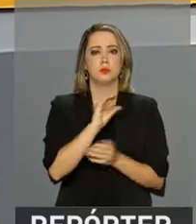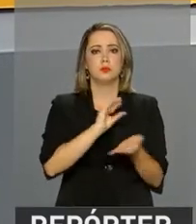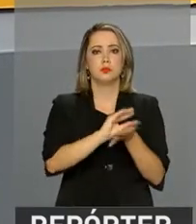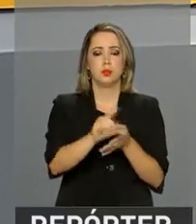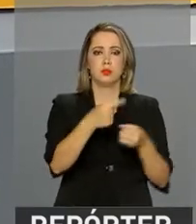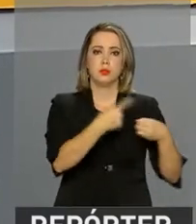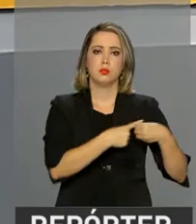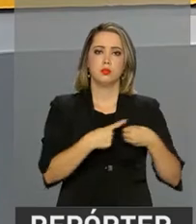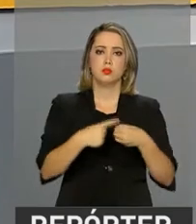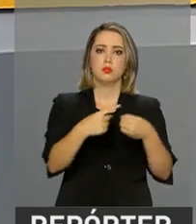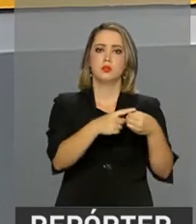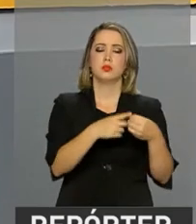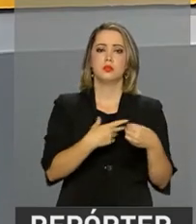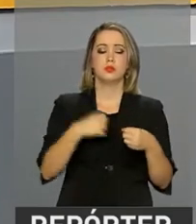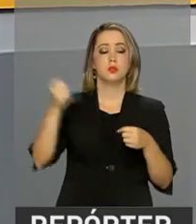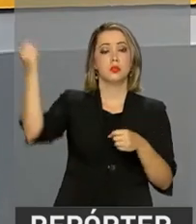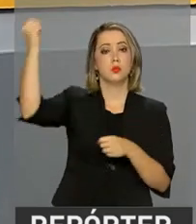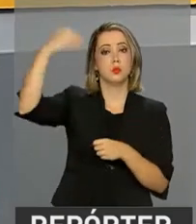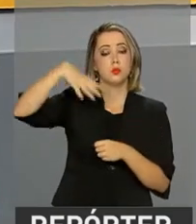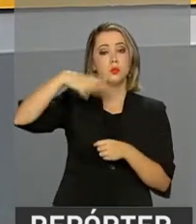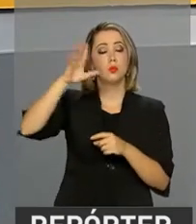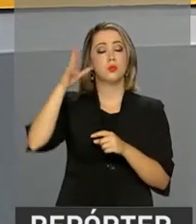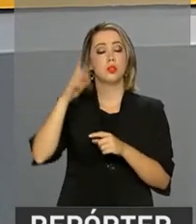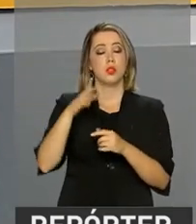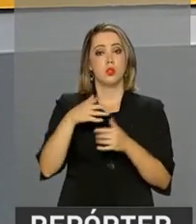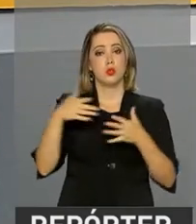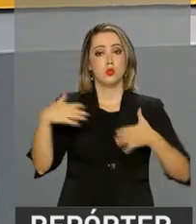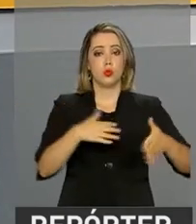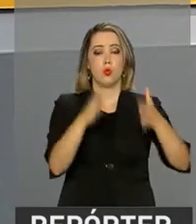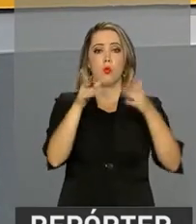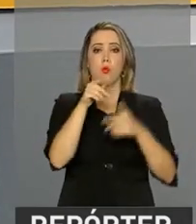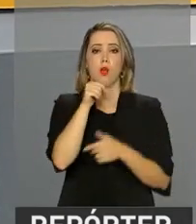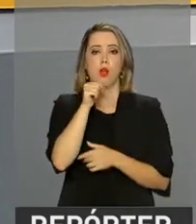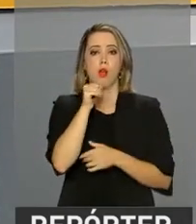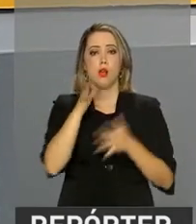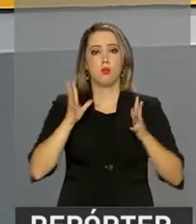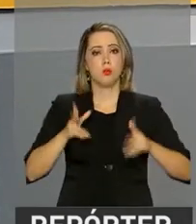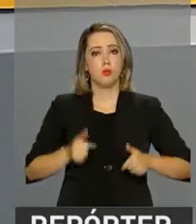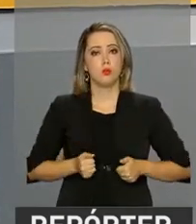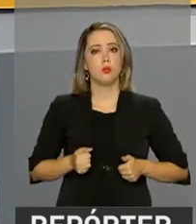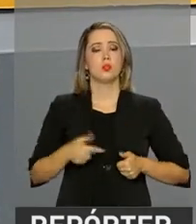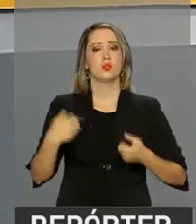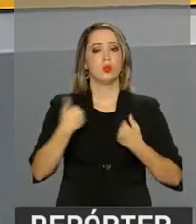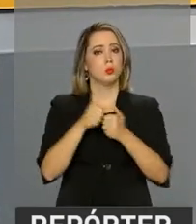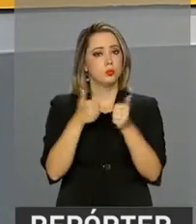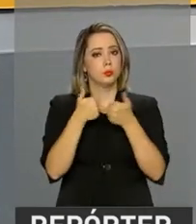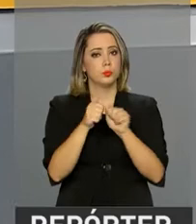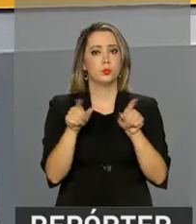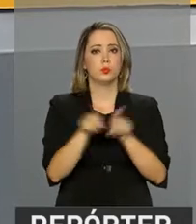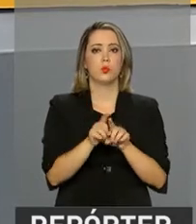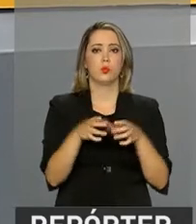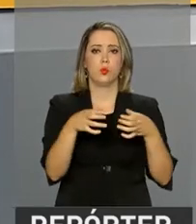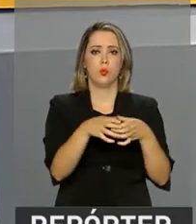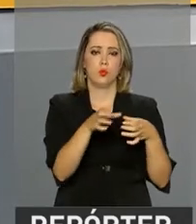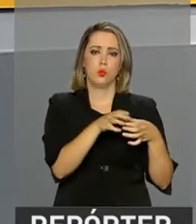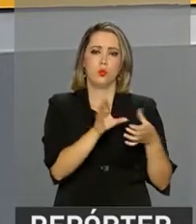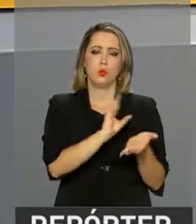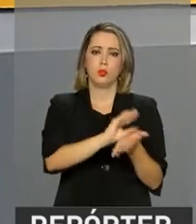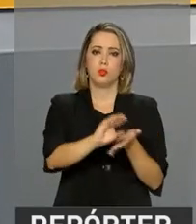para os municípios investirem em iluminação pública, água, esgoto e mobilidade urbana. Parte desses